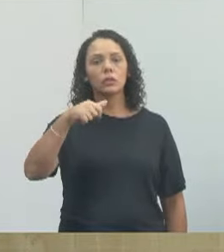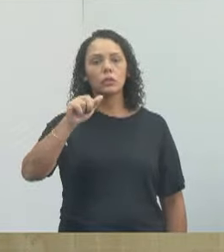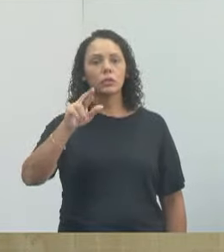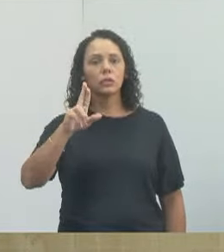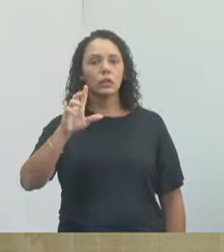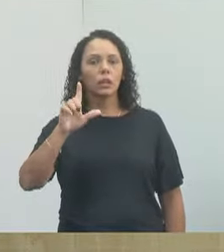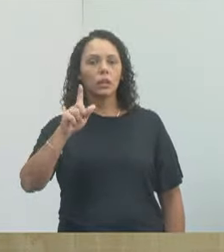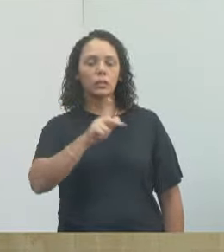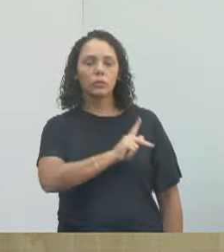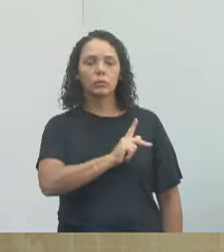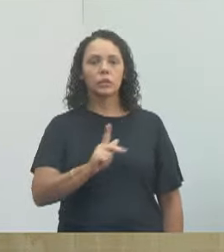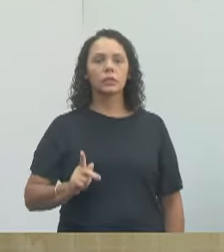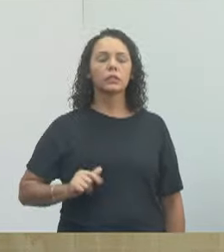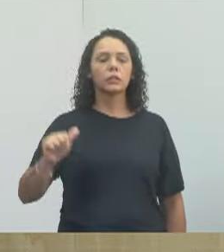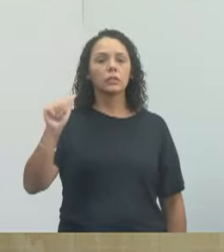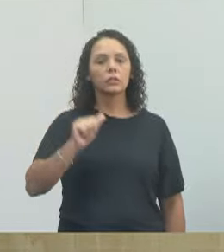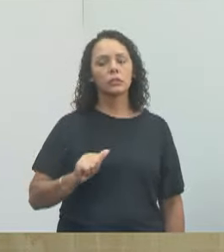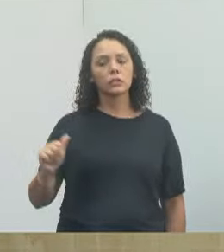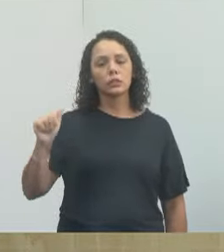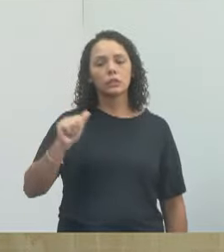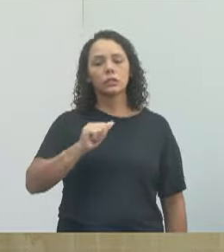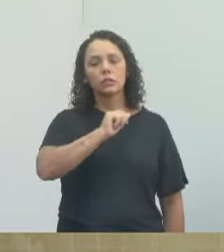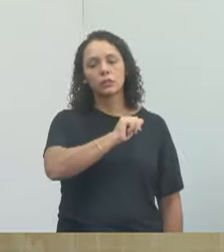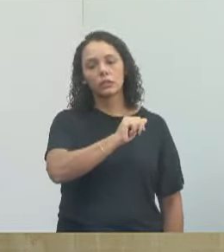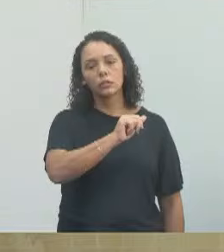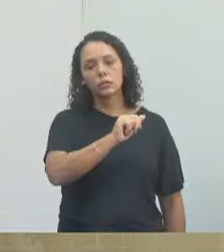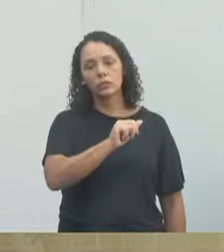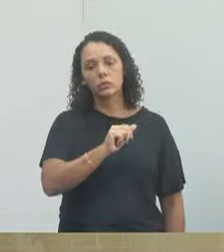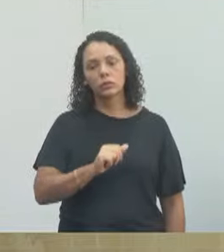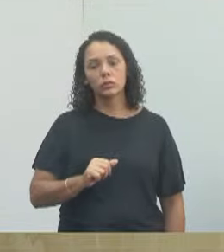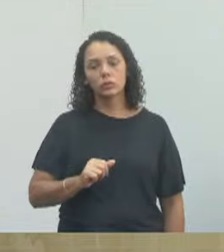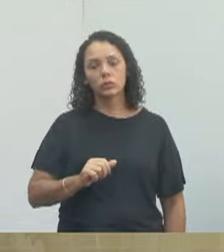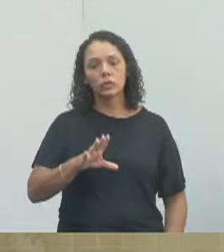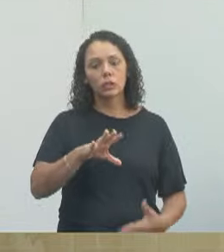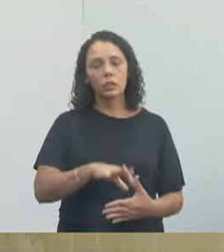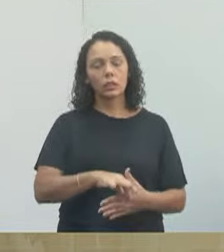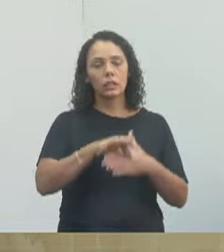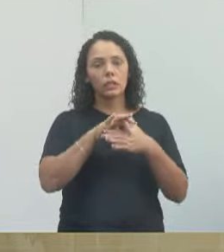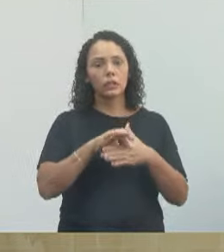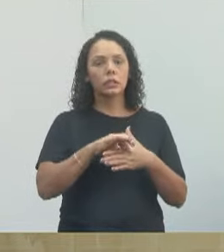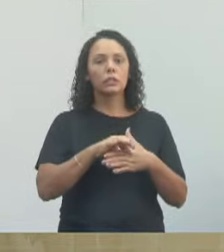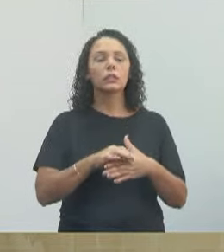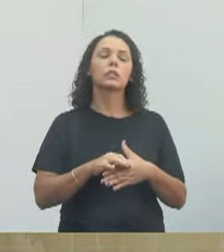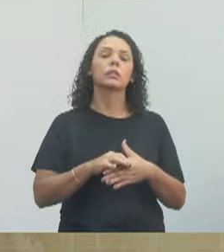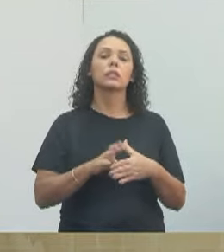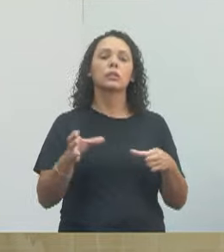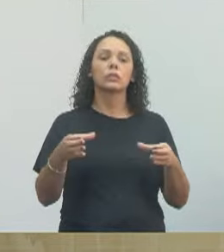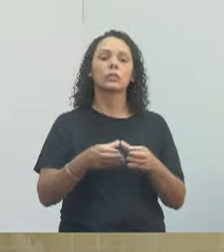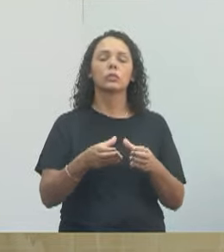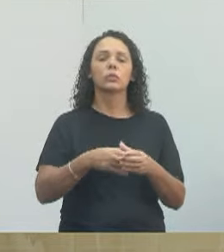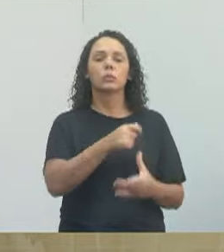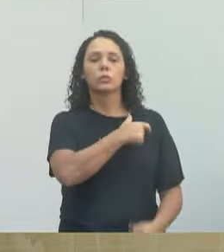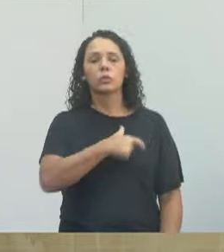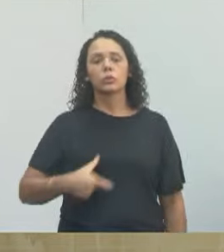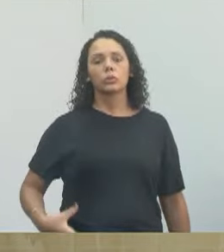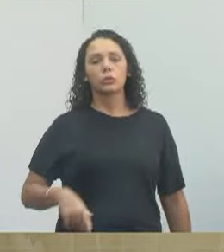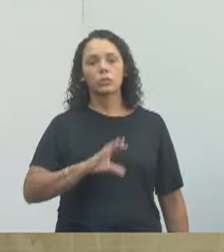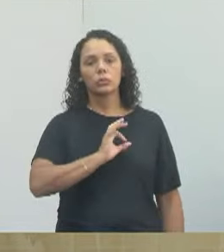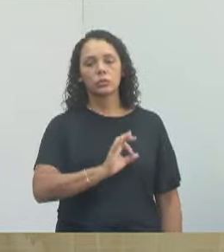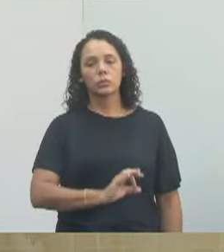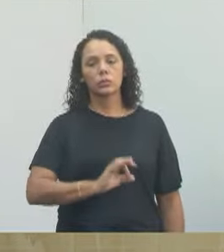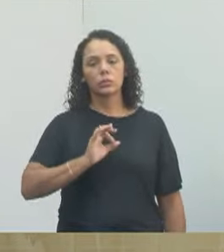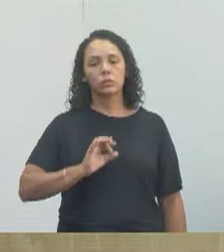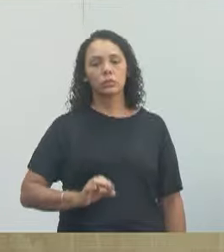paulista do Vale e Fábio Moreno Líder desbarbador palo Vale do Paraíba por suas